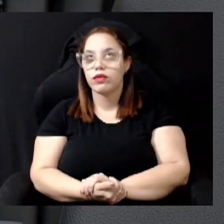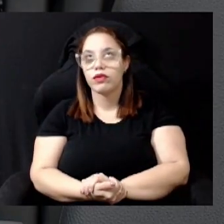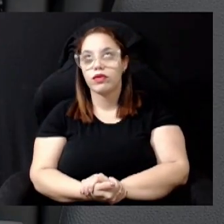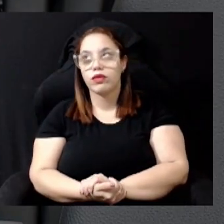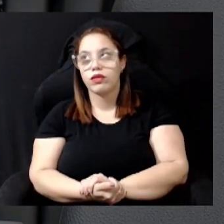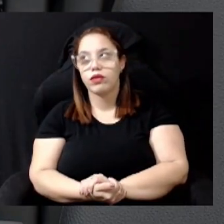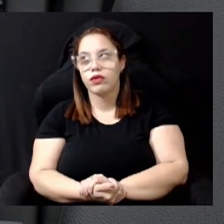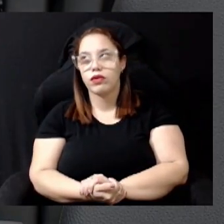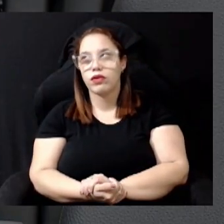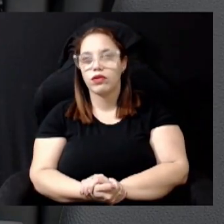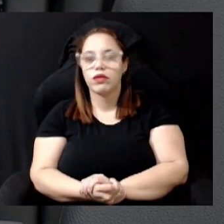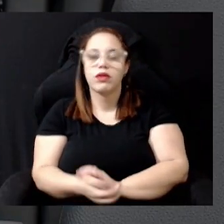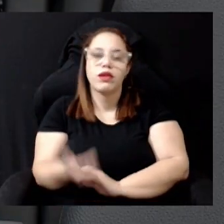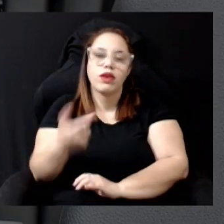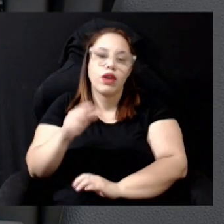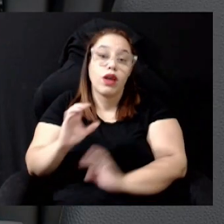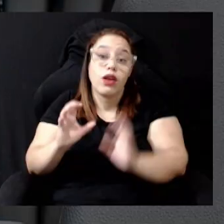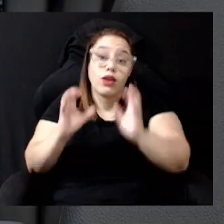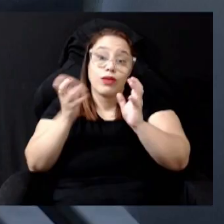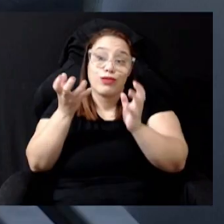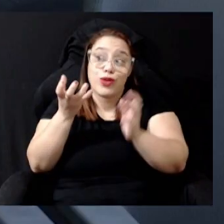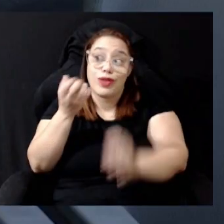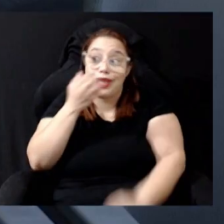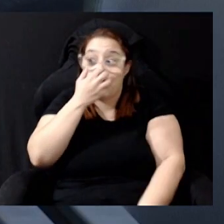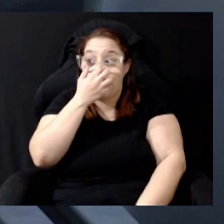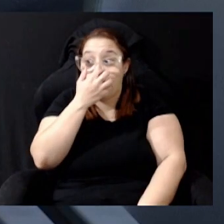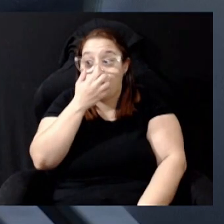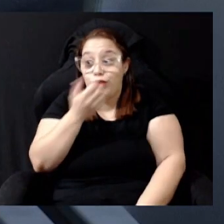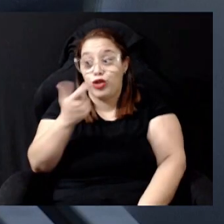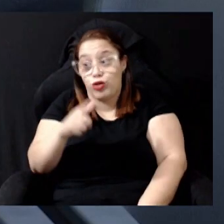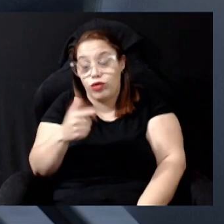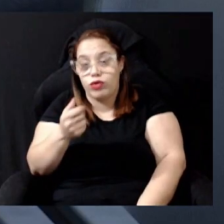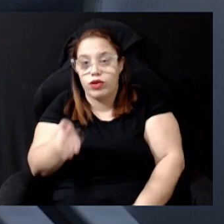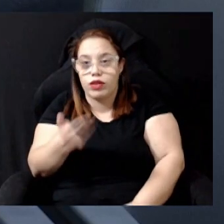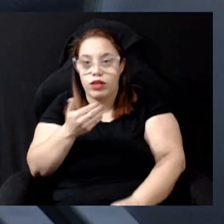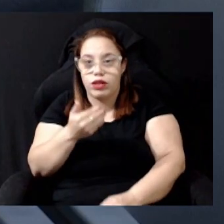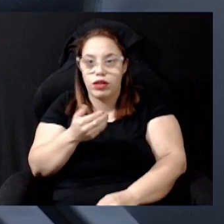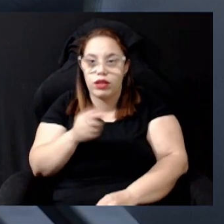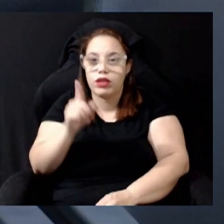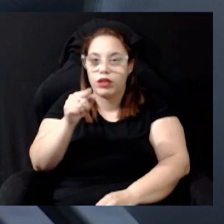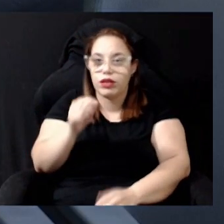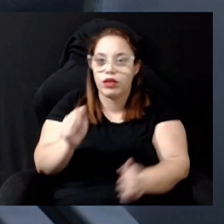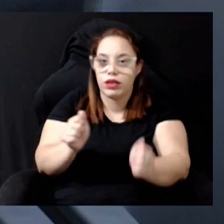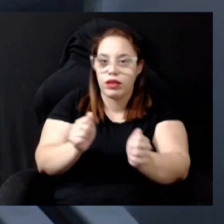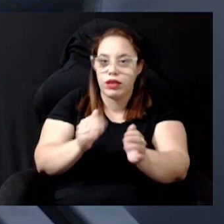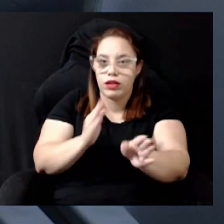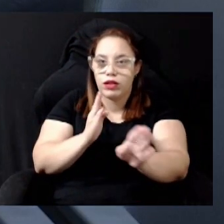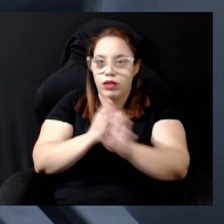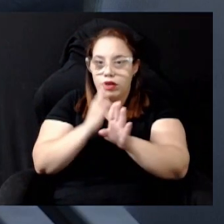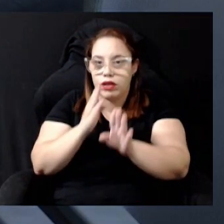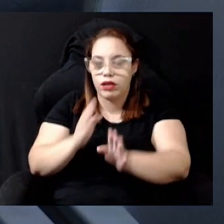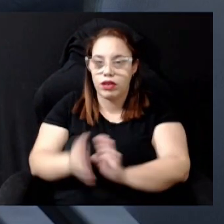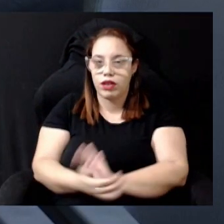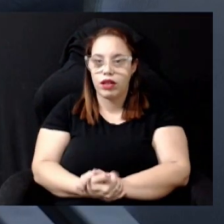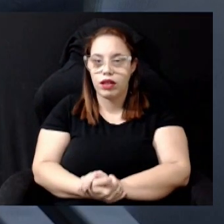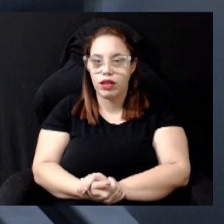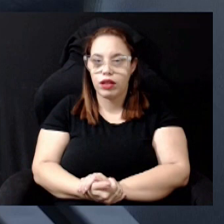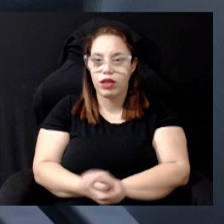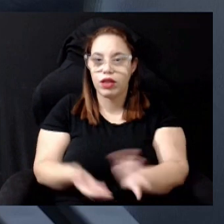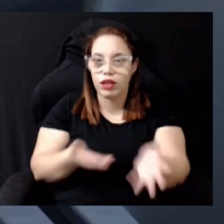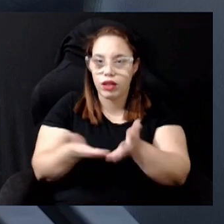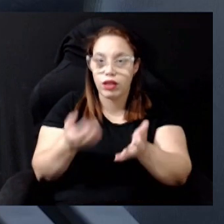aconteça para poder também tomar providência. Aí entra também uma atuação importante